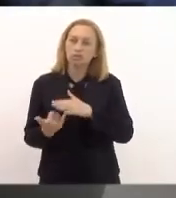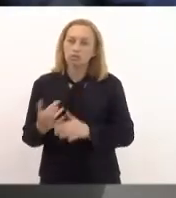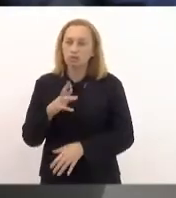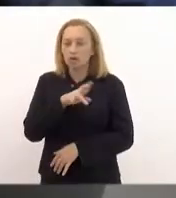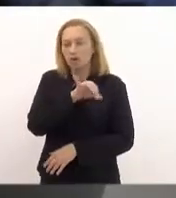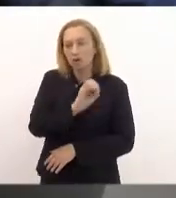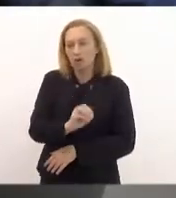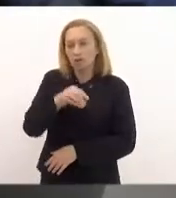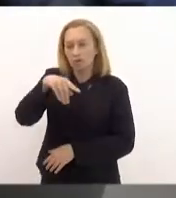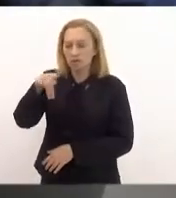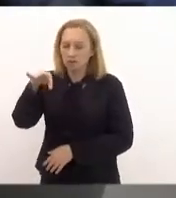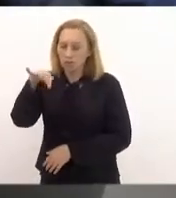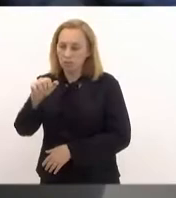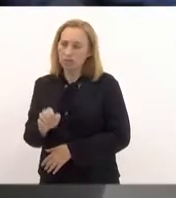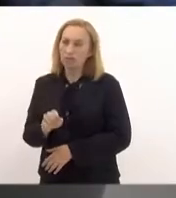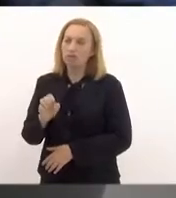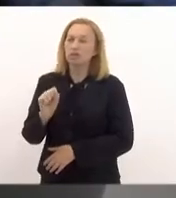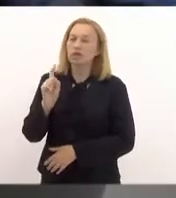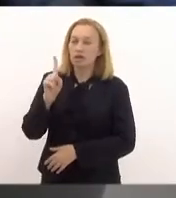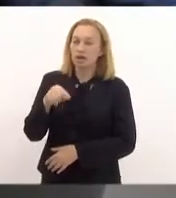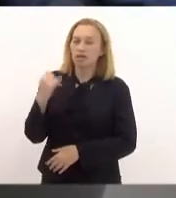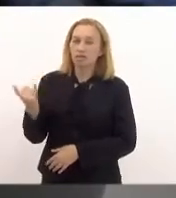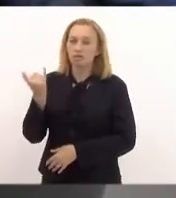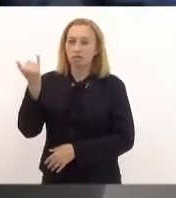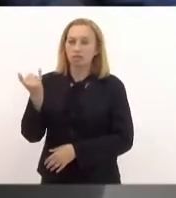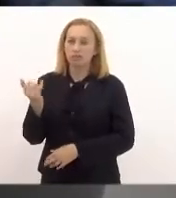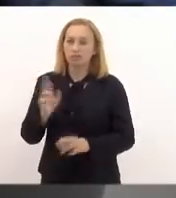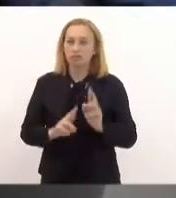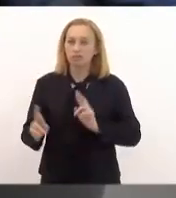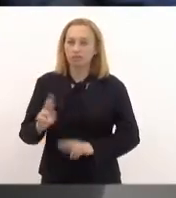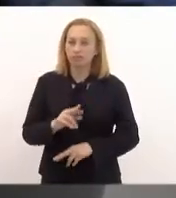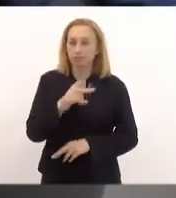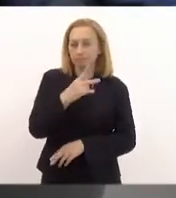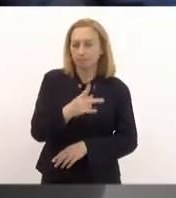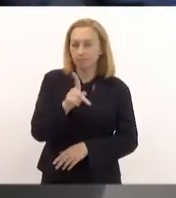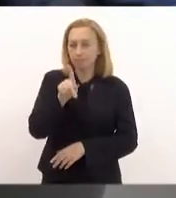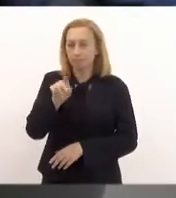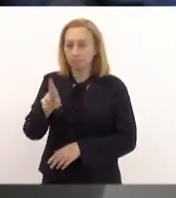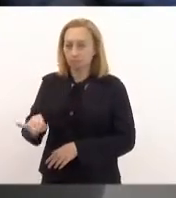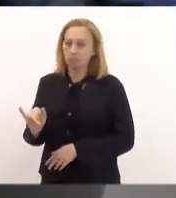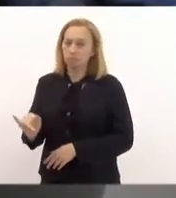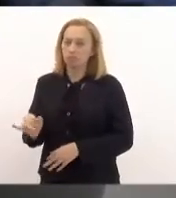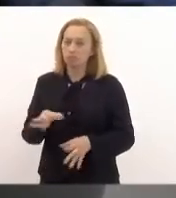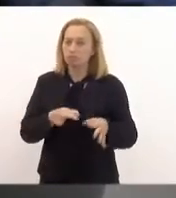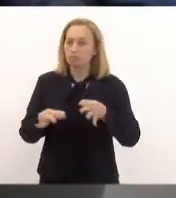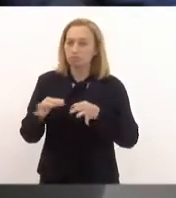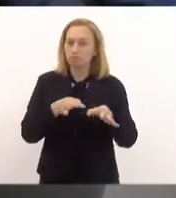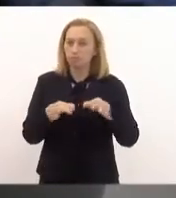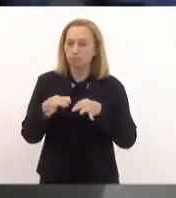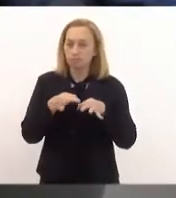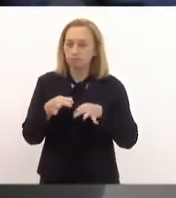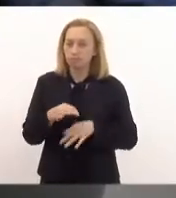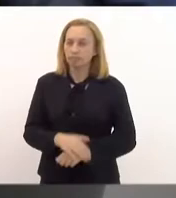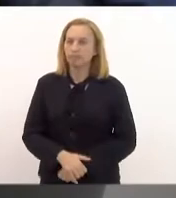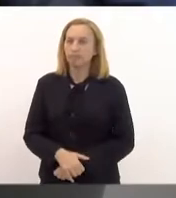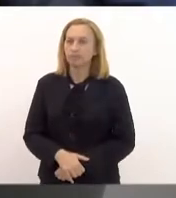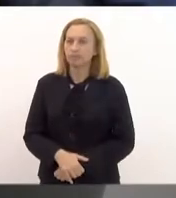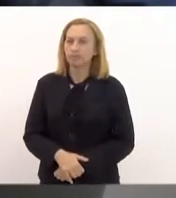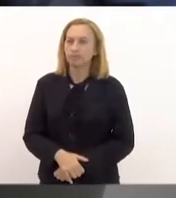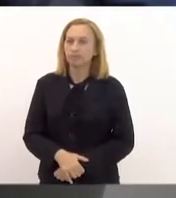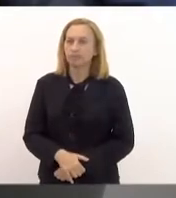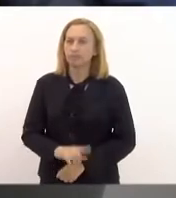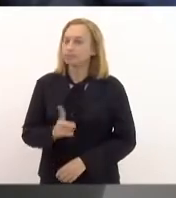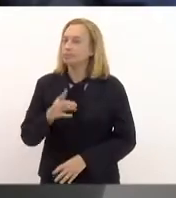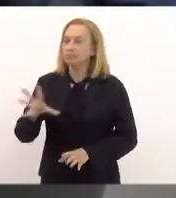Metrópole, e ela é importante. Com relação ao PEDUI, ao planejamento, né? O planejamento não